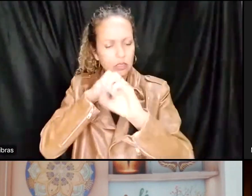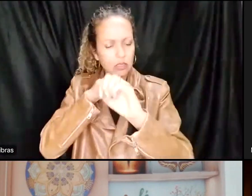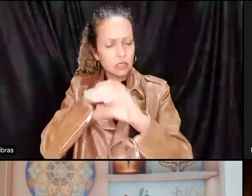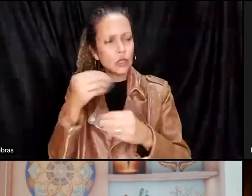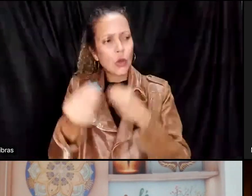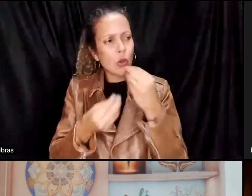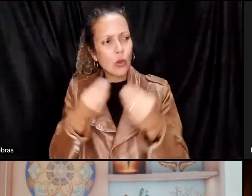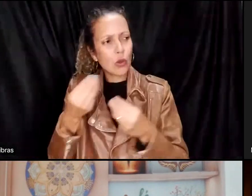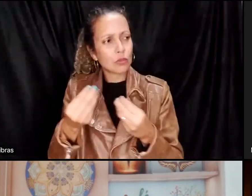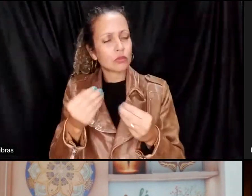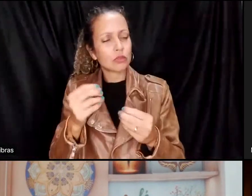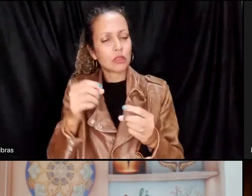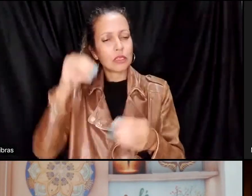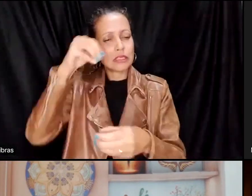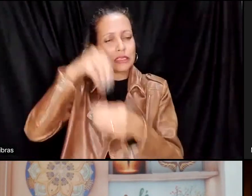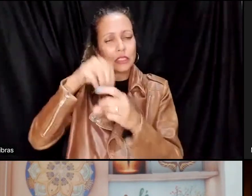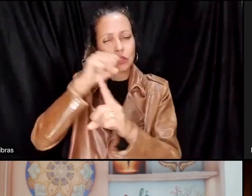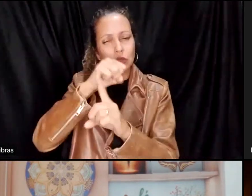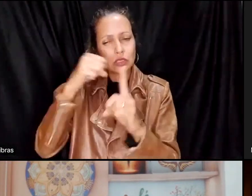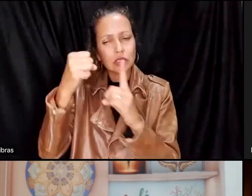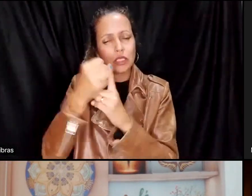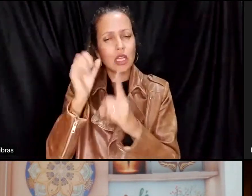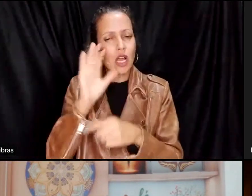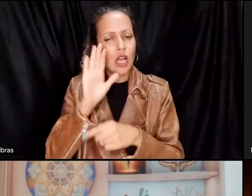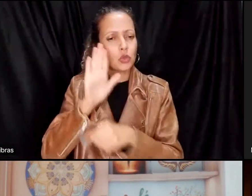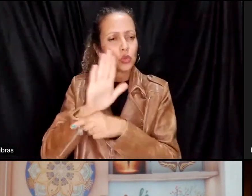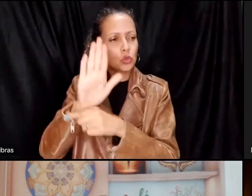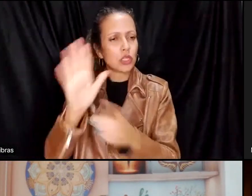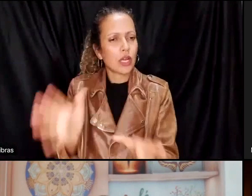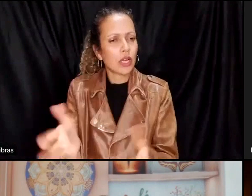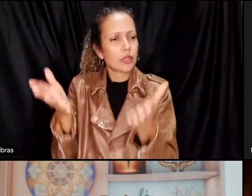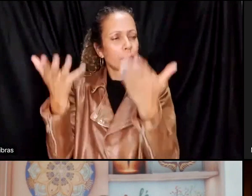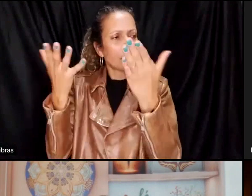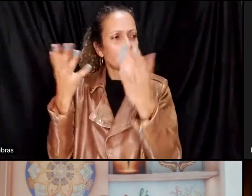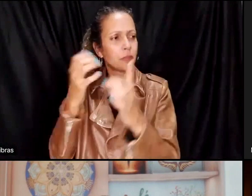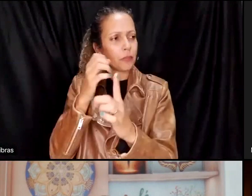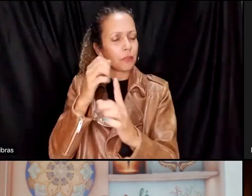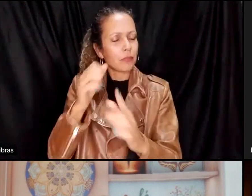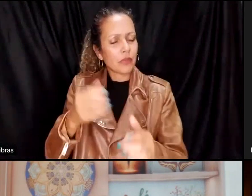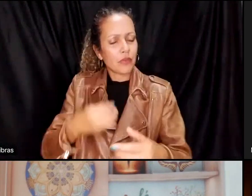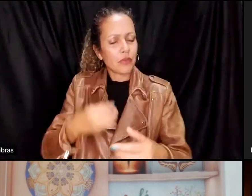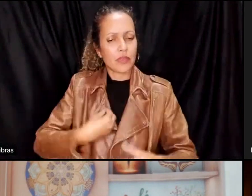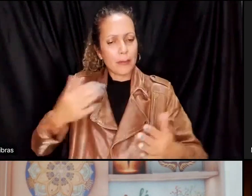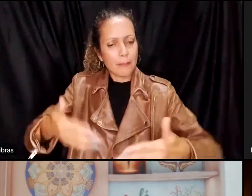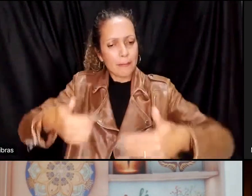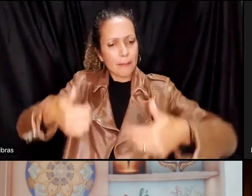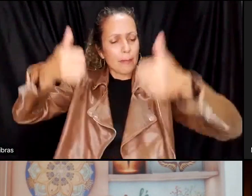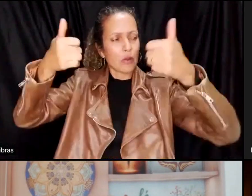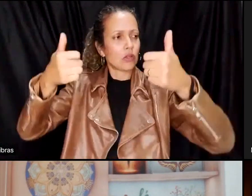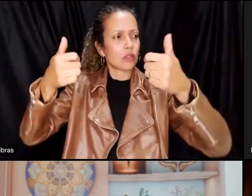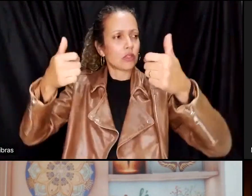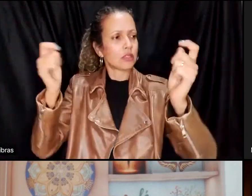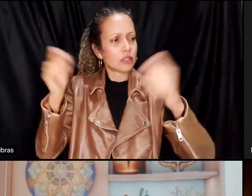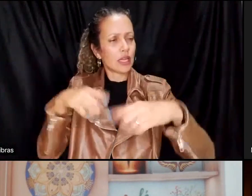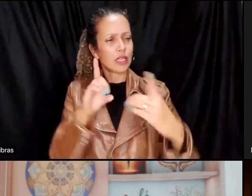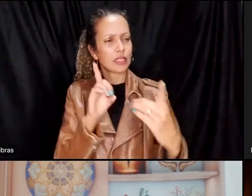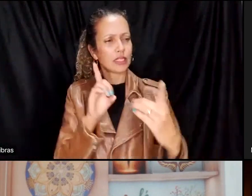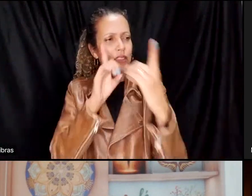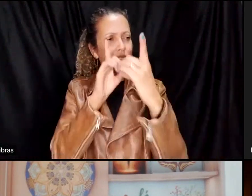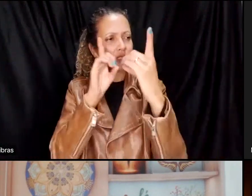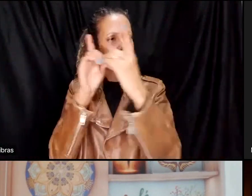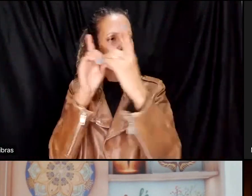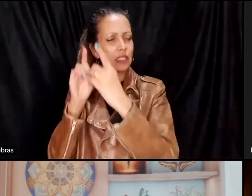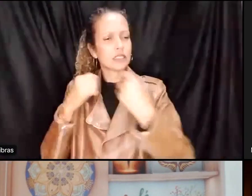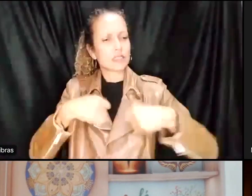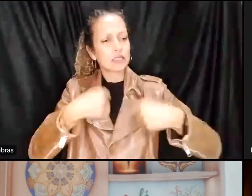uma vida melhor, uma vida que fosse mais... Que fosse atendida às necessidades deles. Além daquilo que